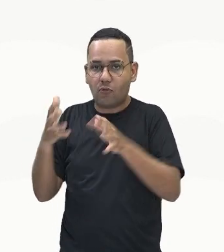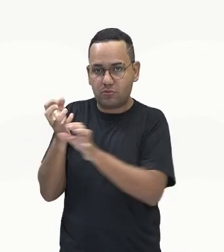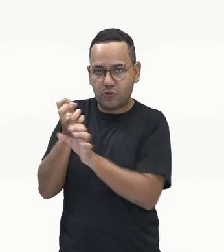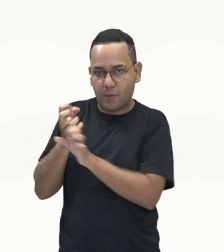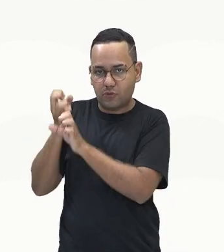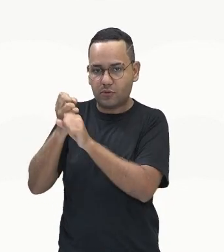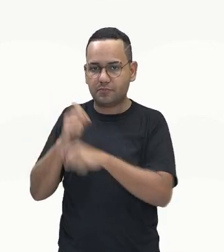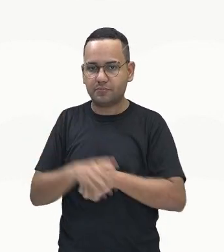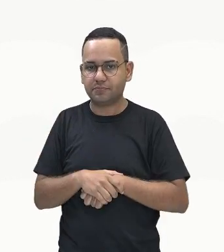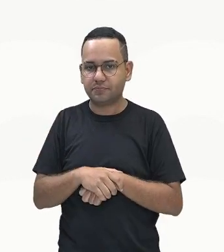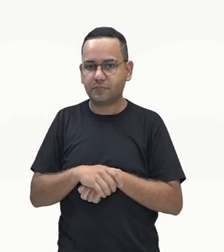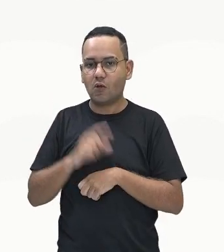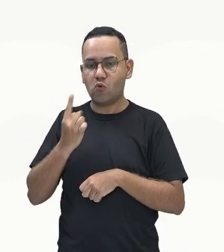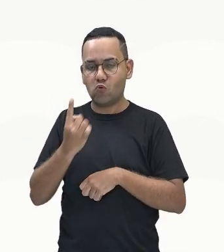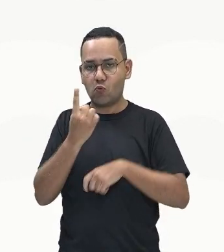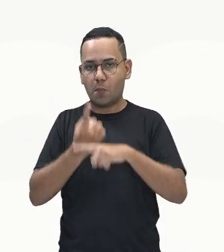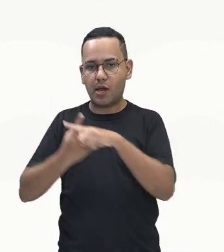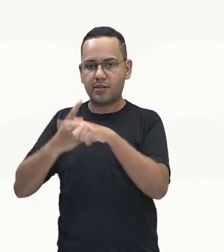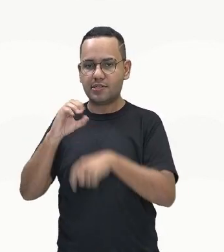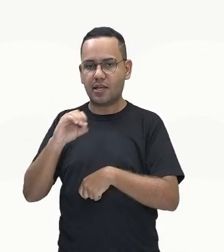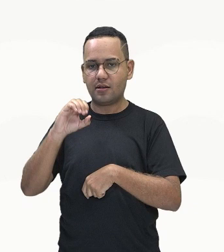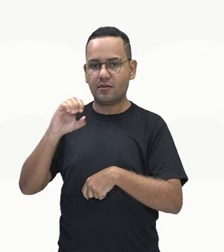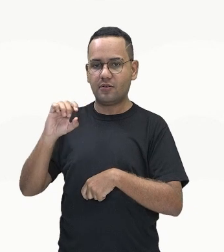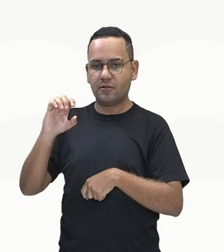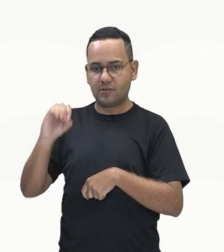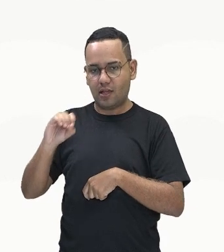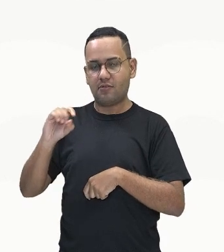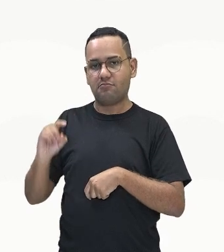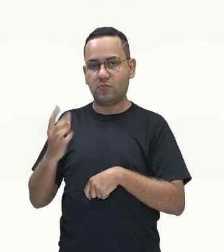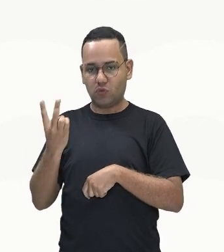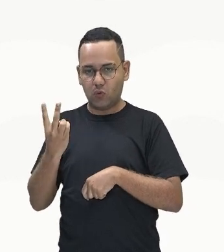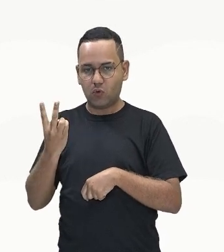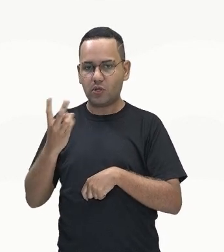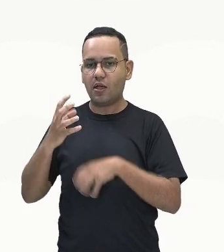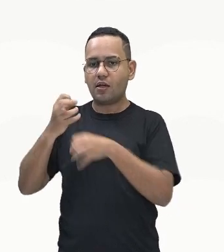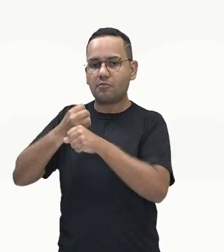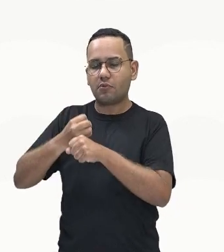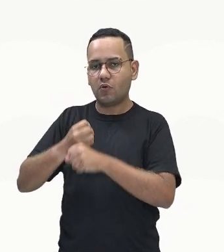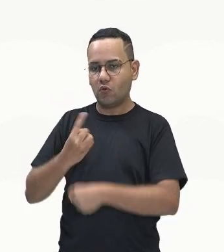Então, 1 mais 0,02 vai dar